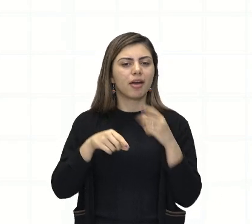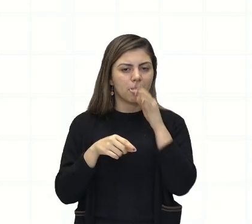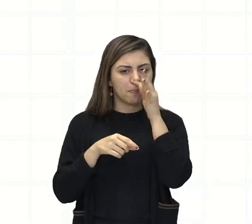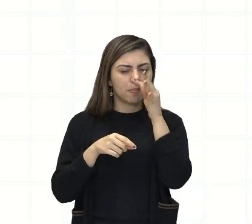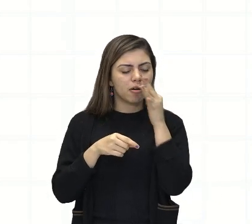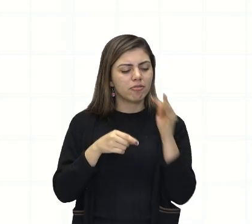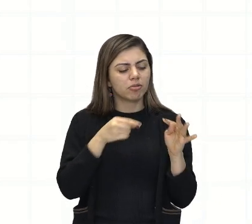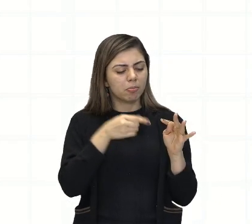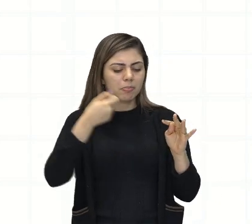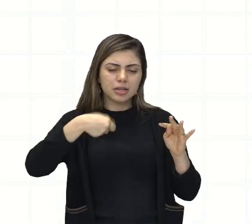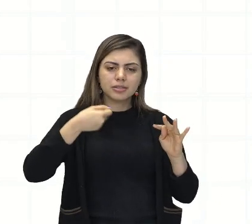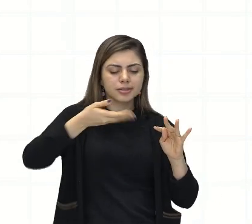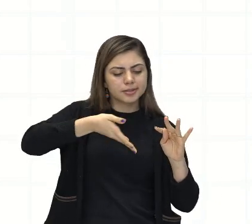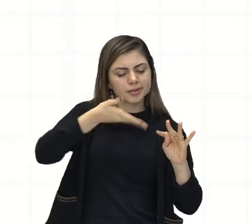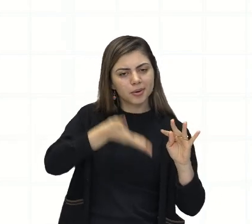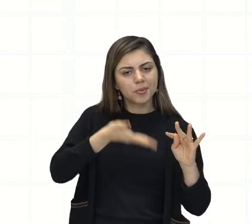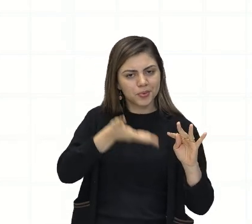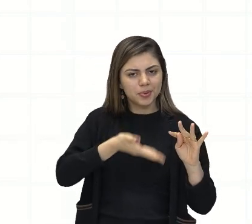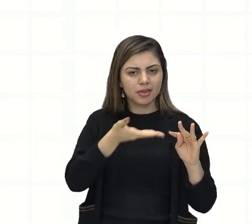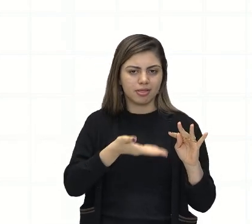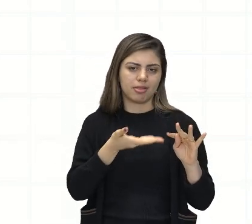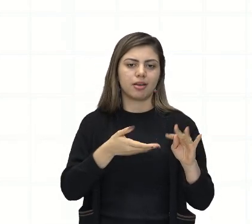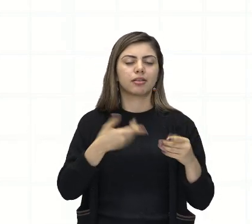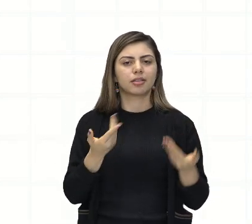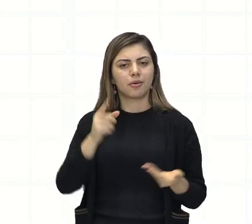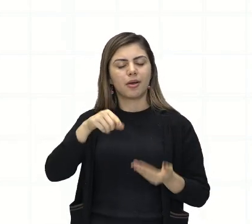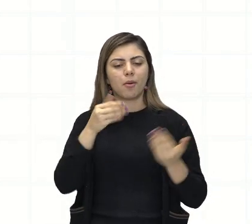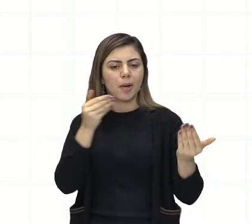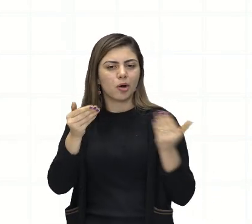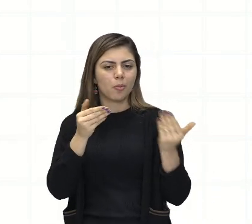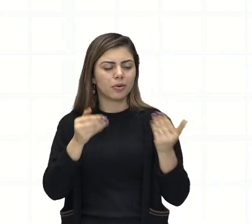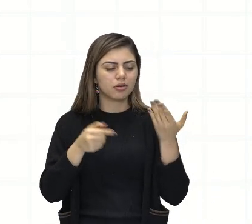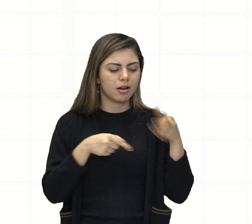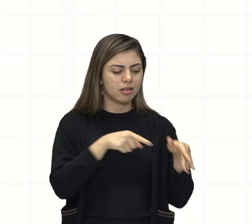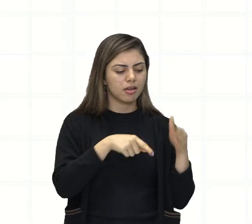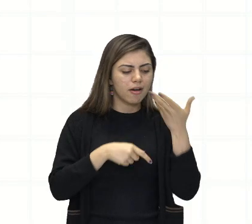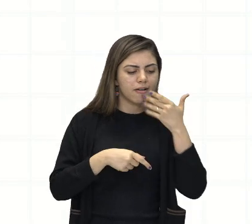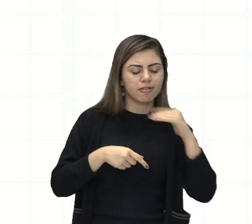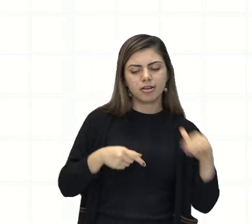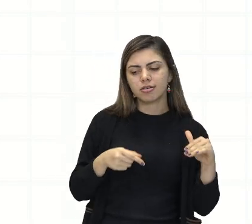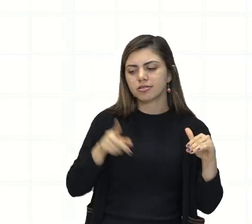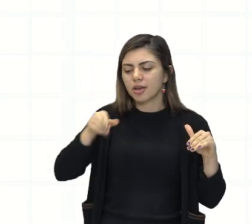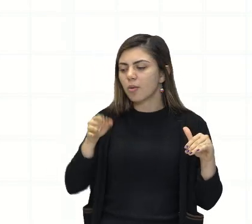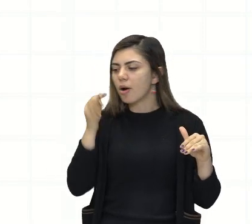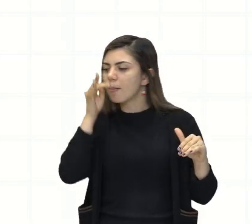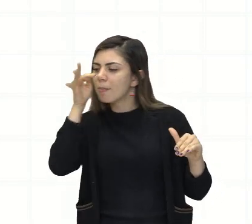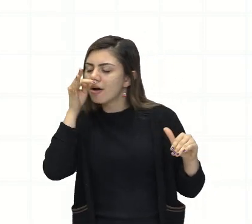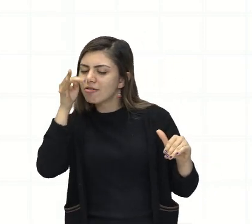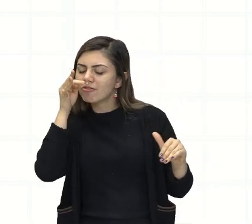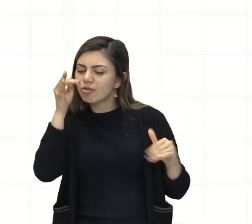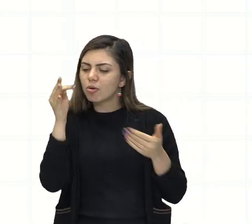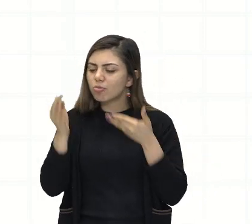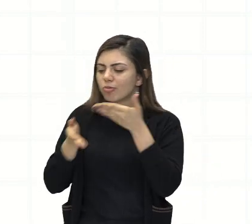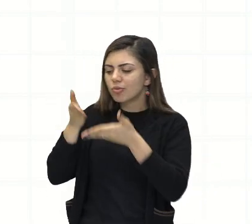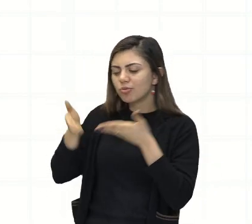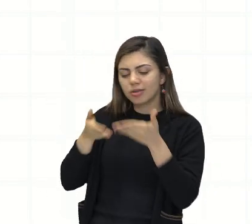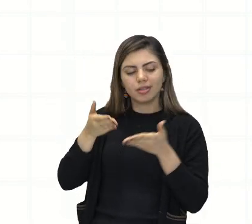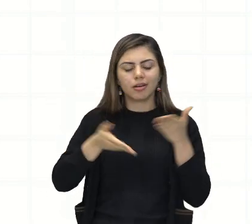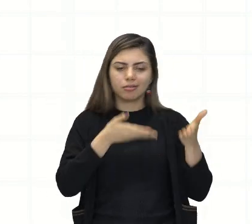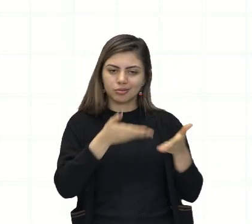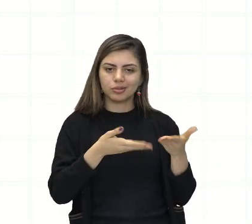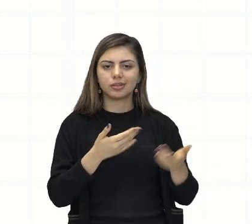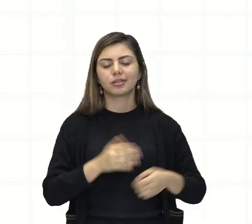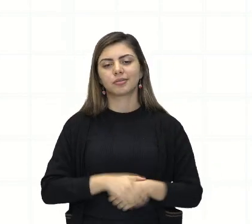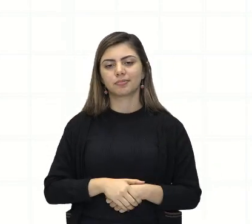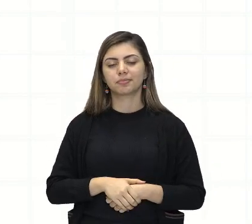muito delicada. Olha aí a comparação, inábil como uma flor, como se ela não fizesse mal a ninguém. Então, se as pessoas se chateiam com ela, não é um